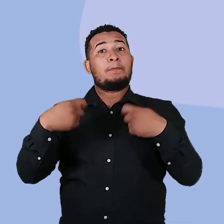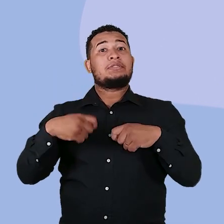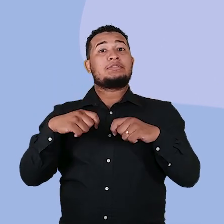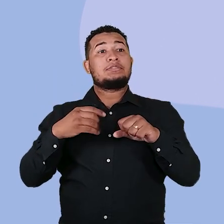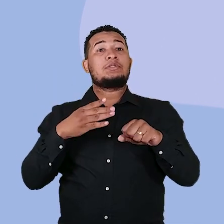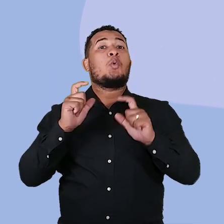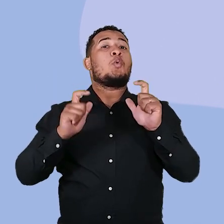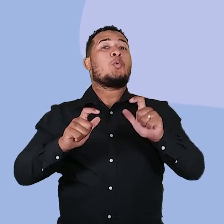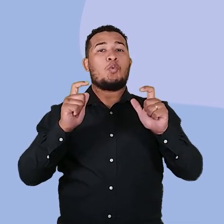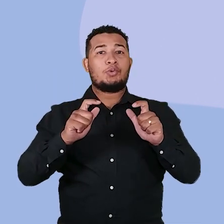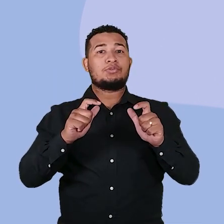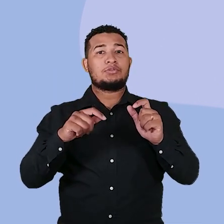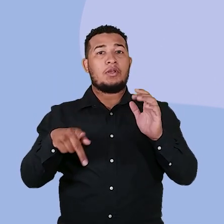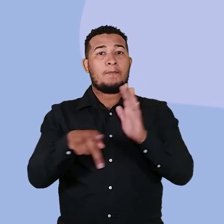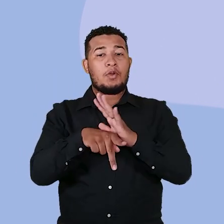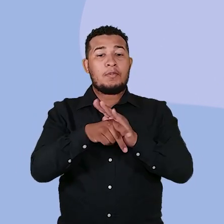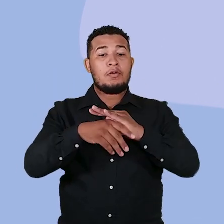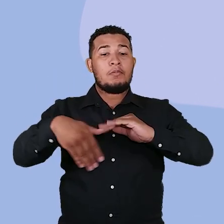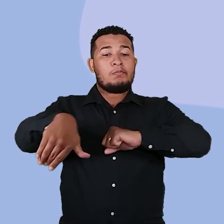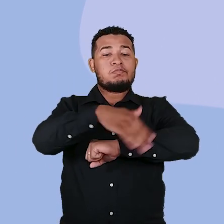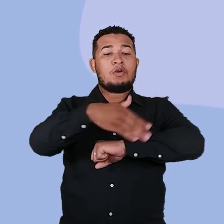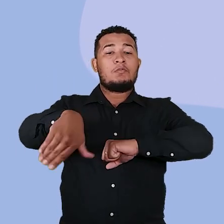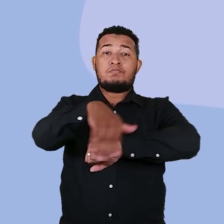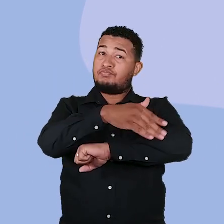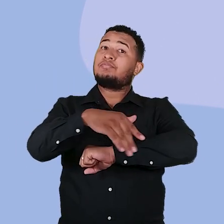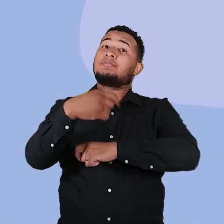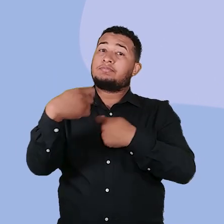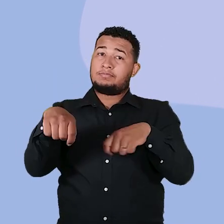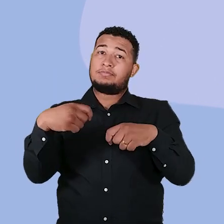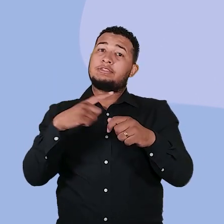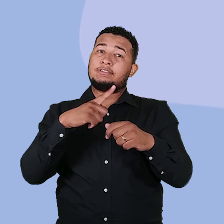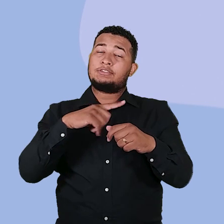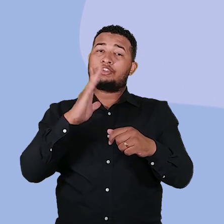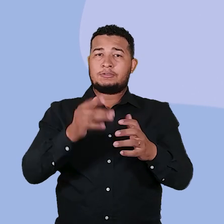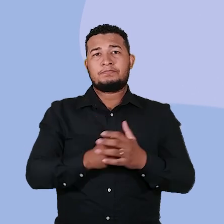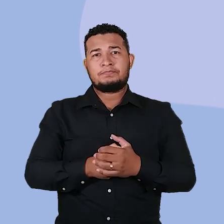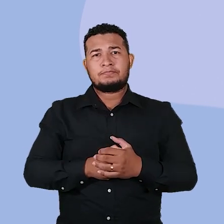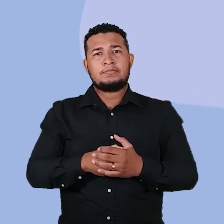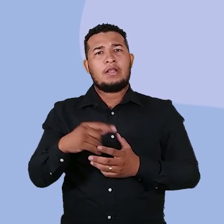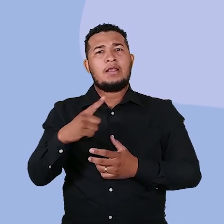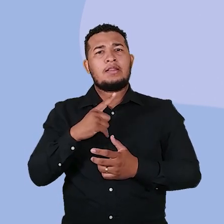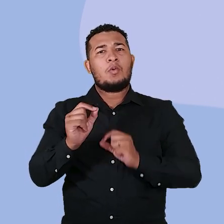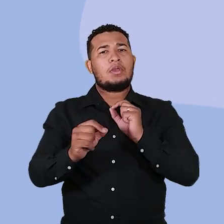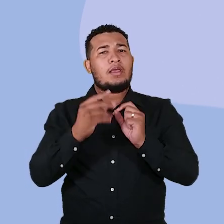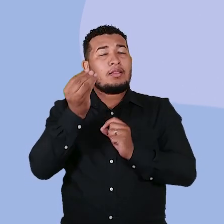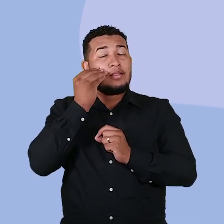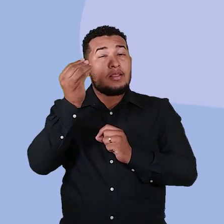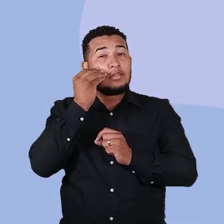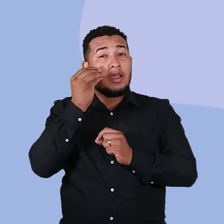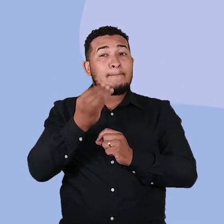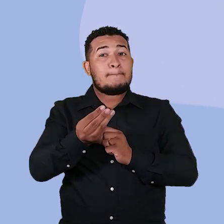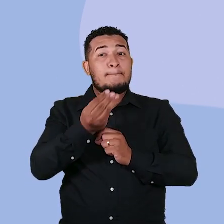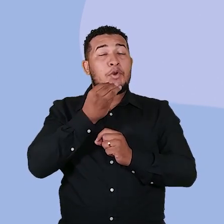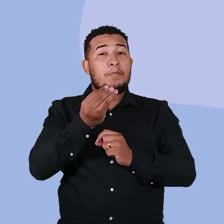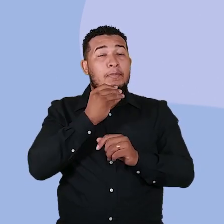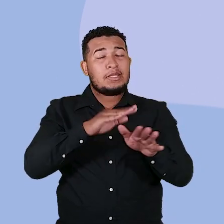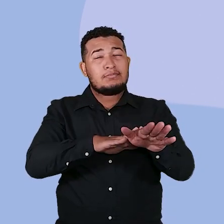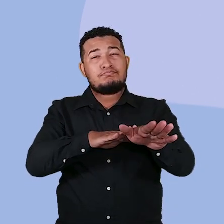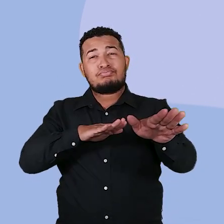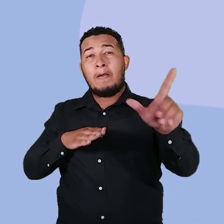ó ela deverá passar pelas vias indicadas perde-se a